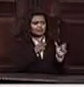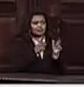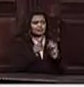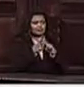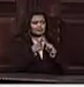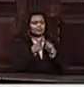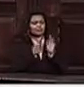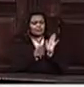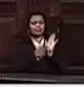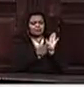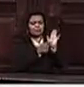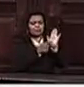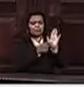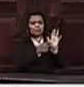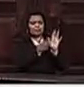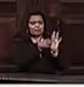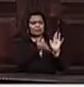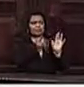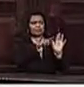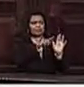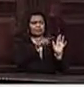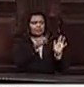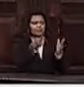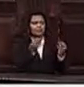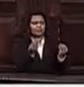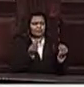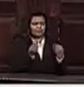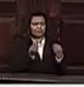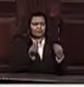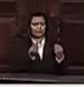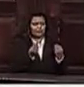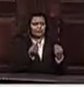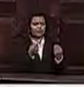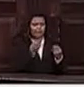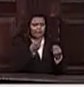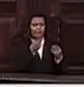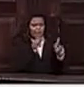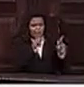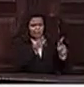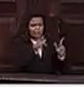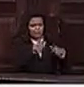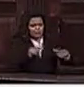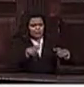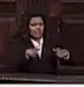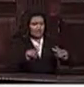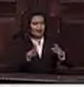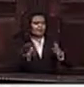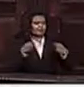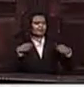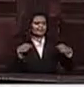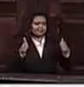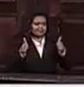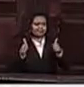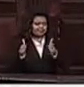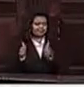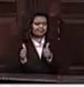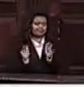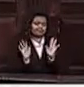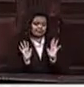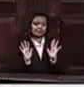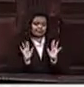estátua portando um fuzil. Isso não pode ser aceito. E eu quero perguntar, né, onde é que estavam